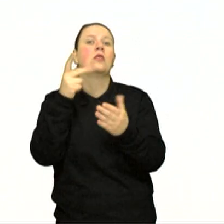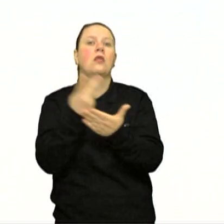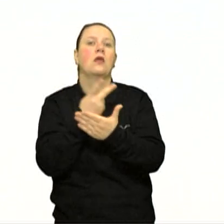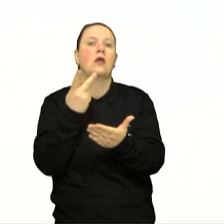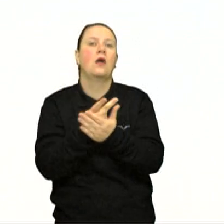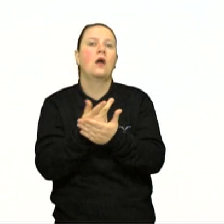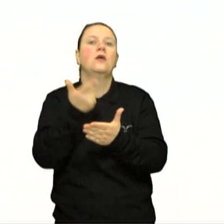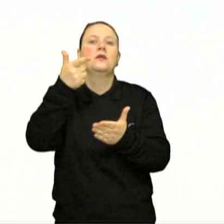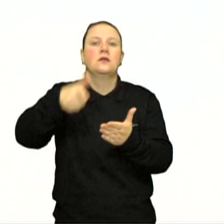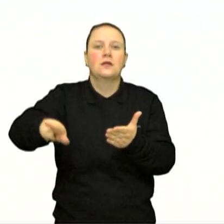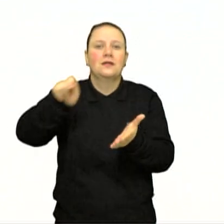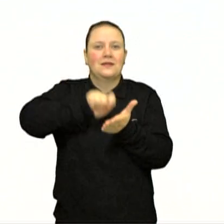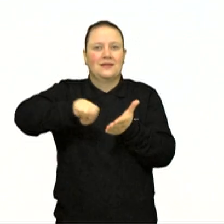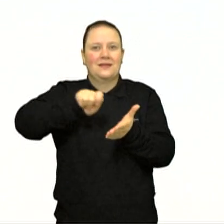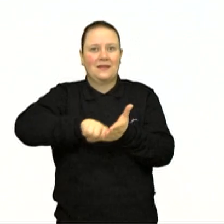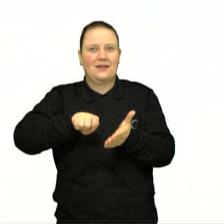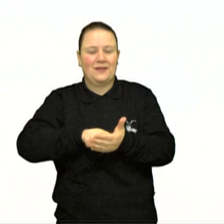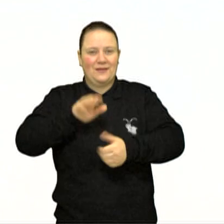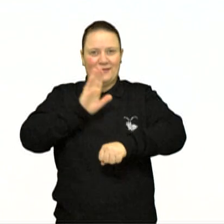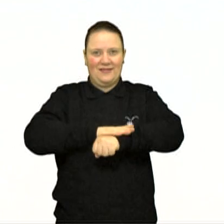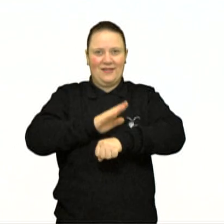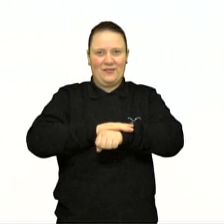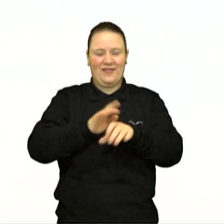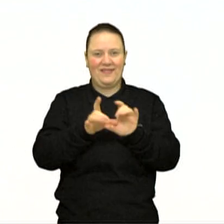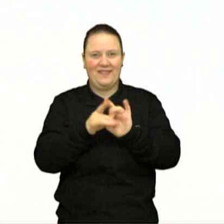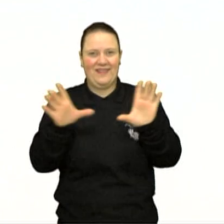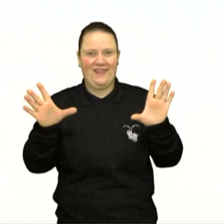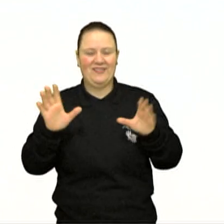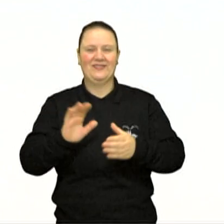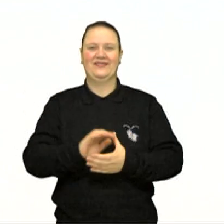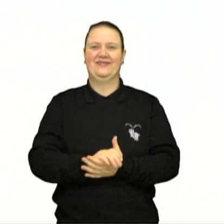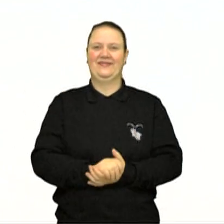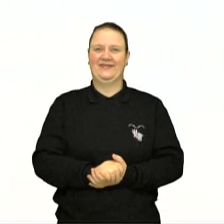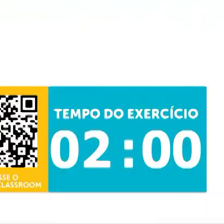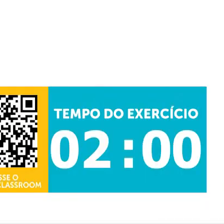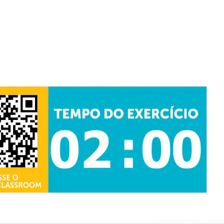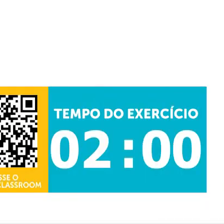forma certa. Eu vou dar um tempinho para vocês e já voltamos.